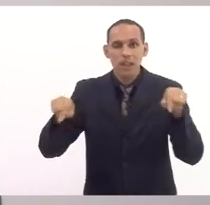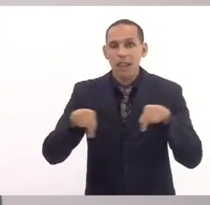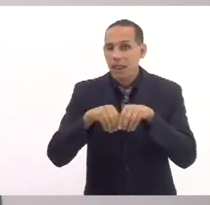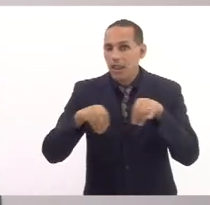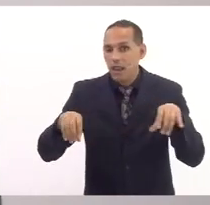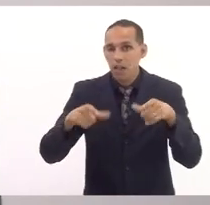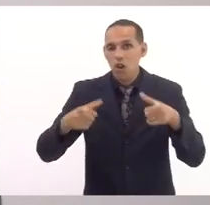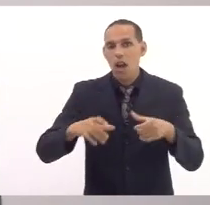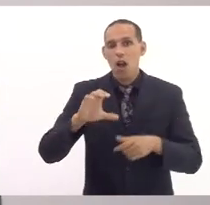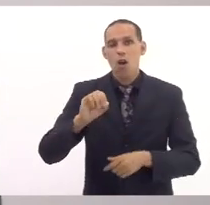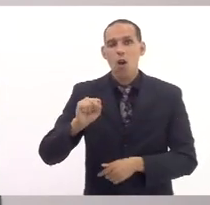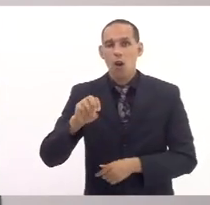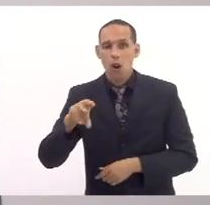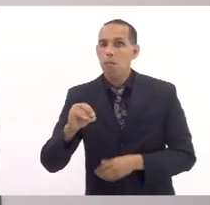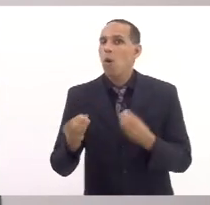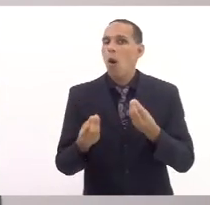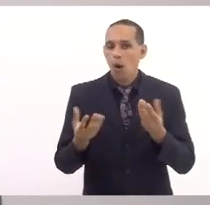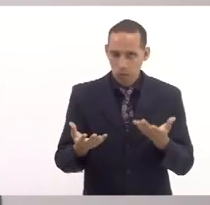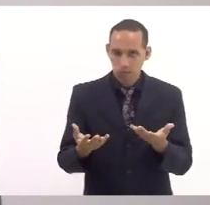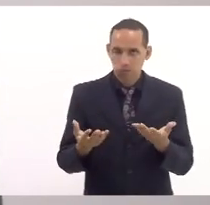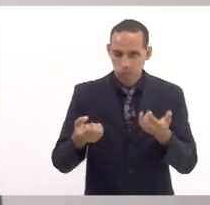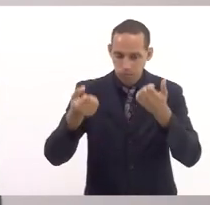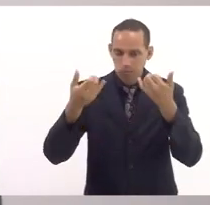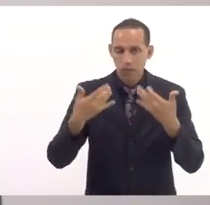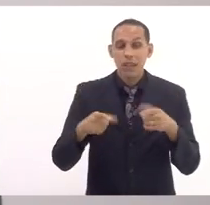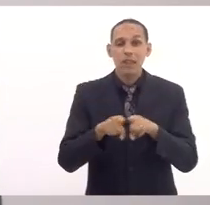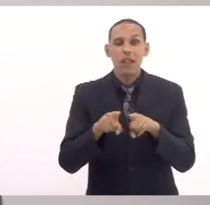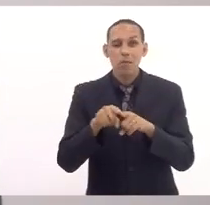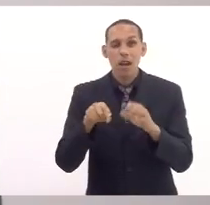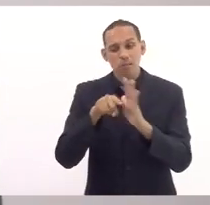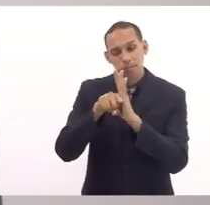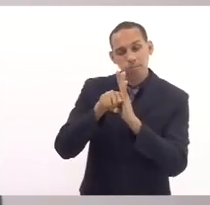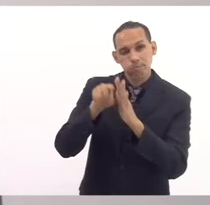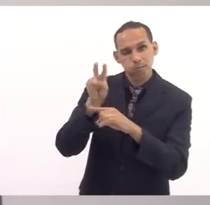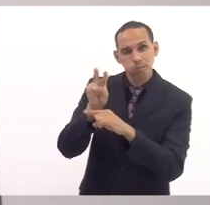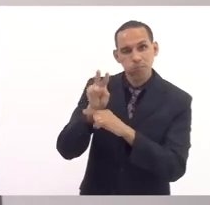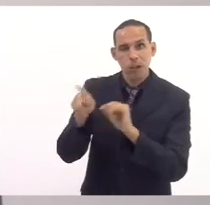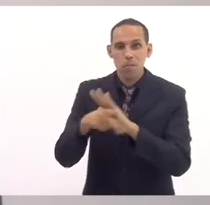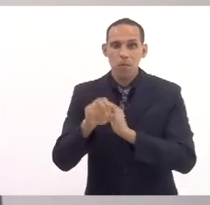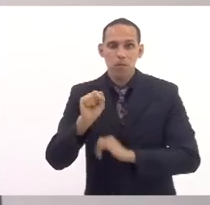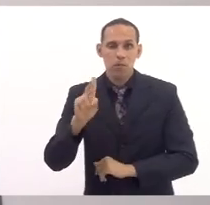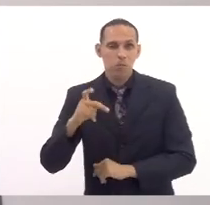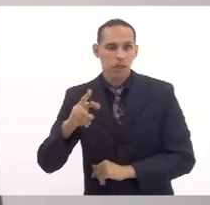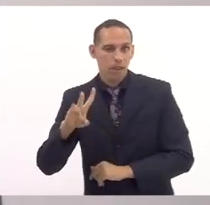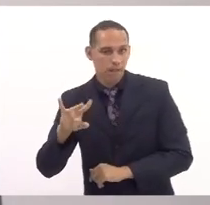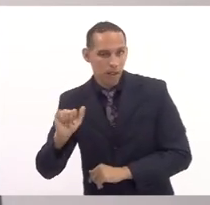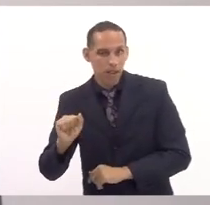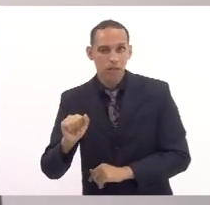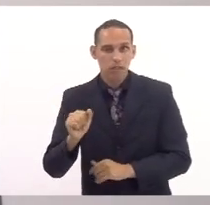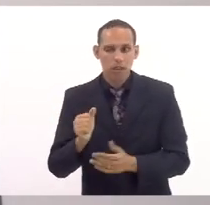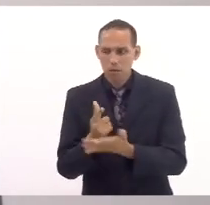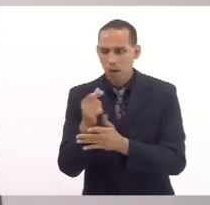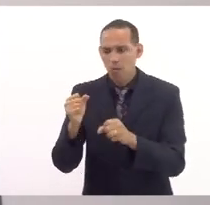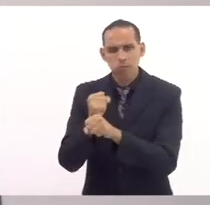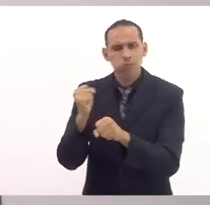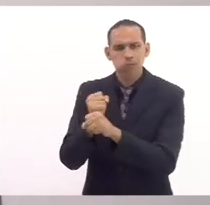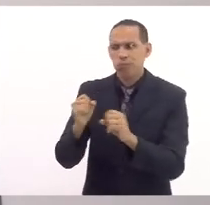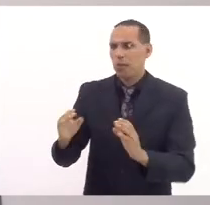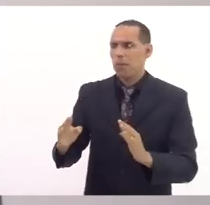Cosmo e de que forma houve a fiscalização por parte da Supervia da construção de uma